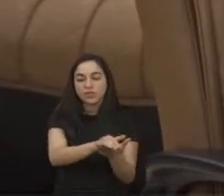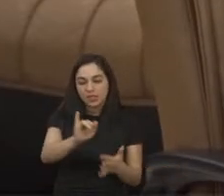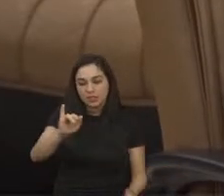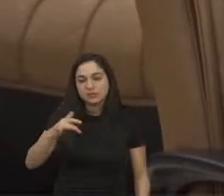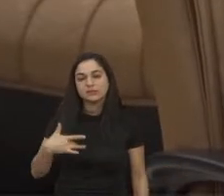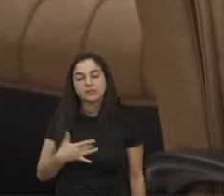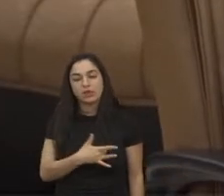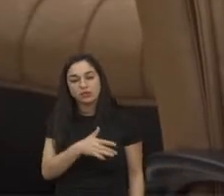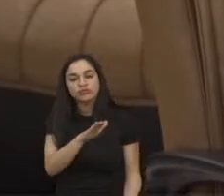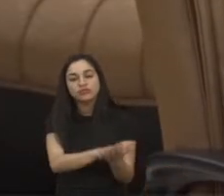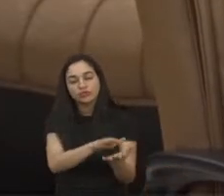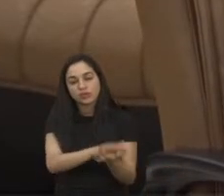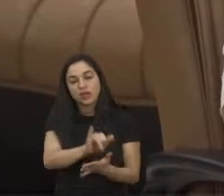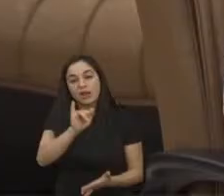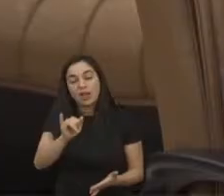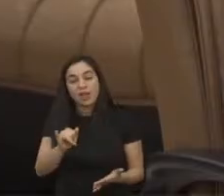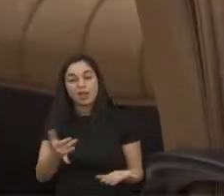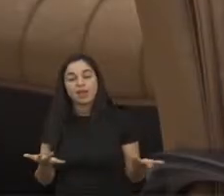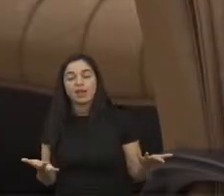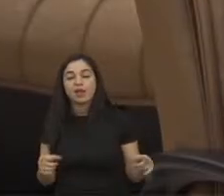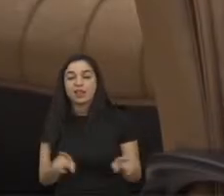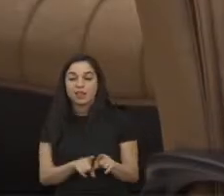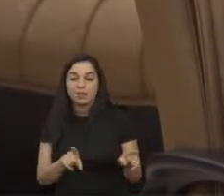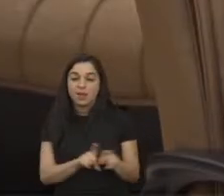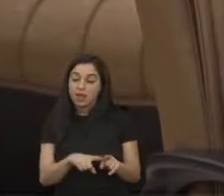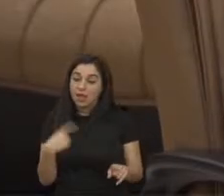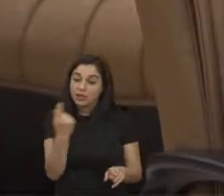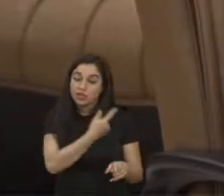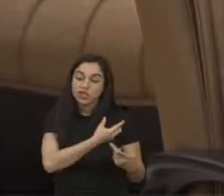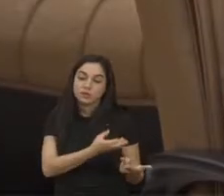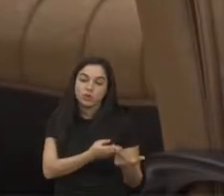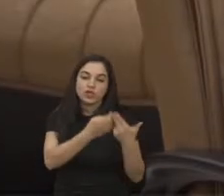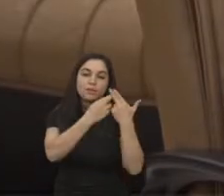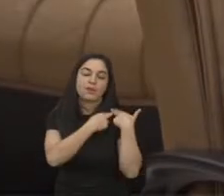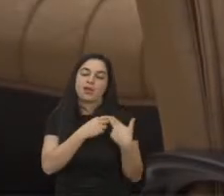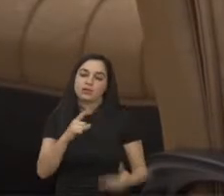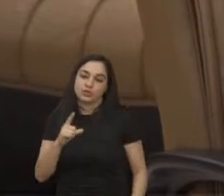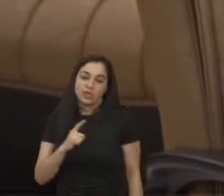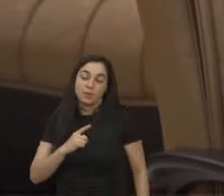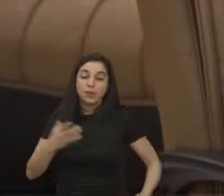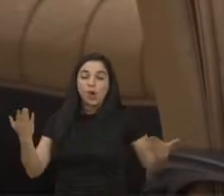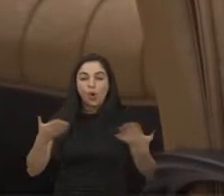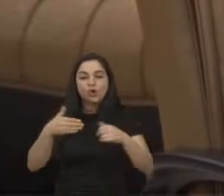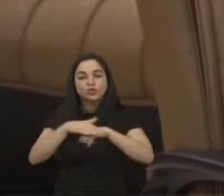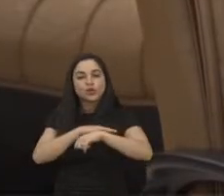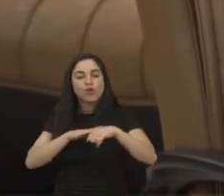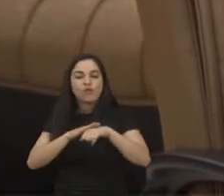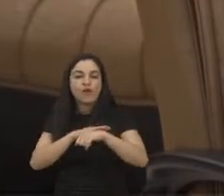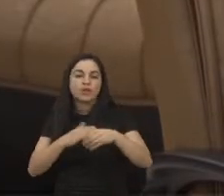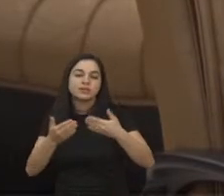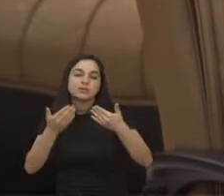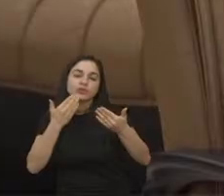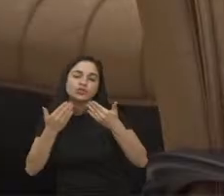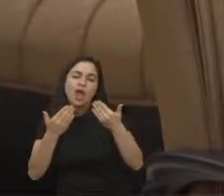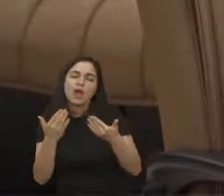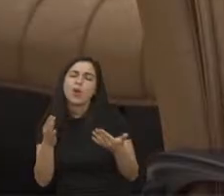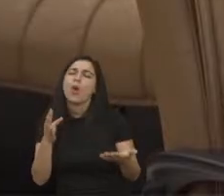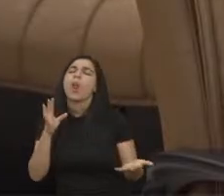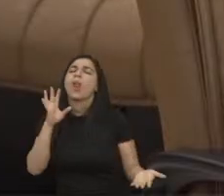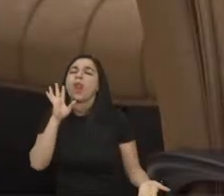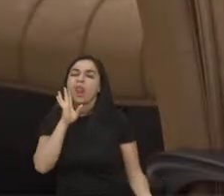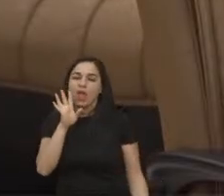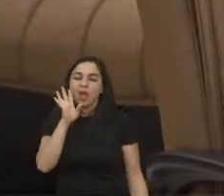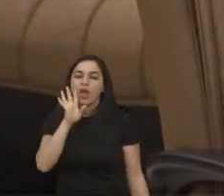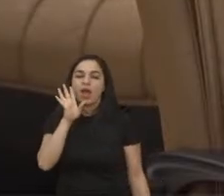jacarienses, e pela função institucional que a gente desempenha. A gente teve um diálogo hoje muito bacana aqui, vereadores, e